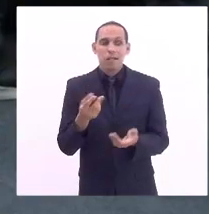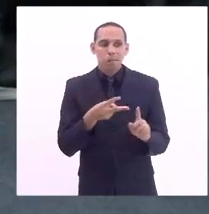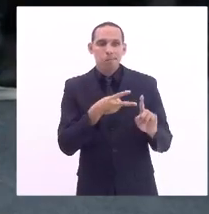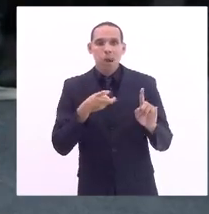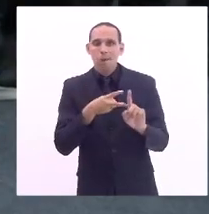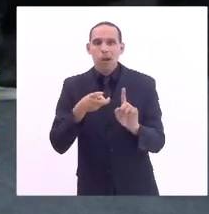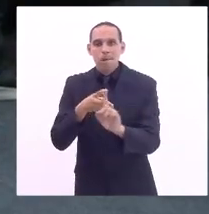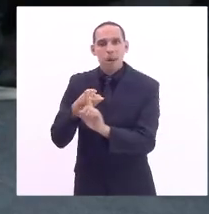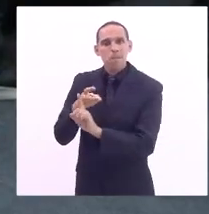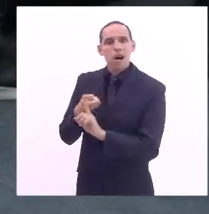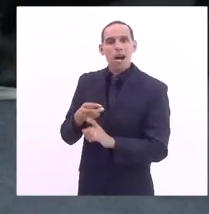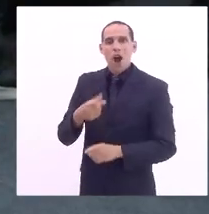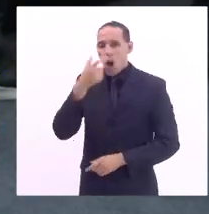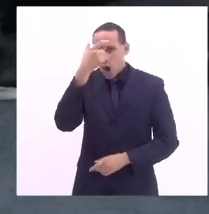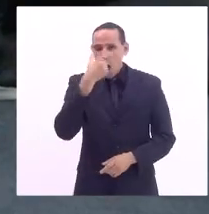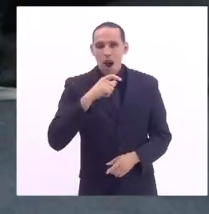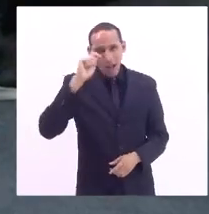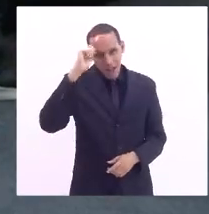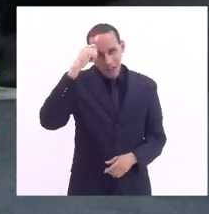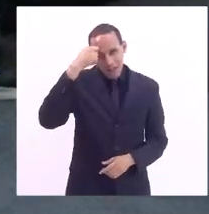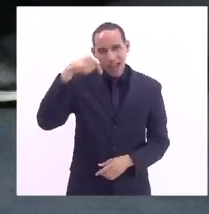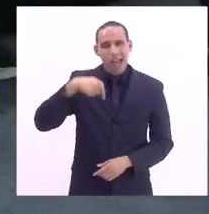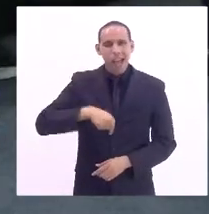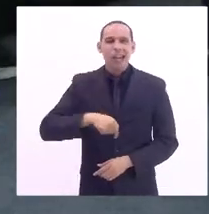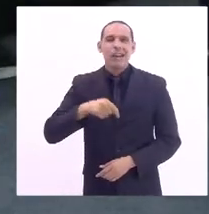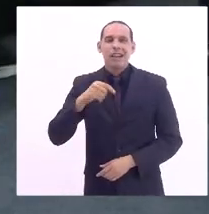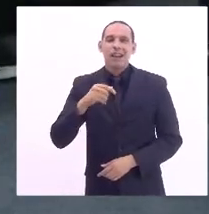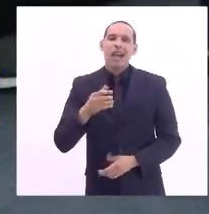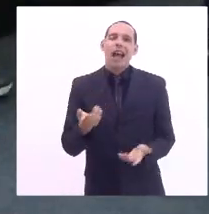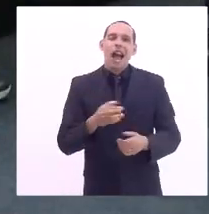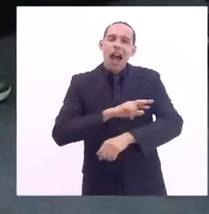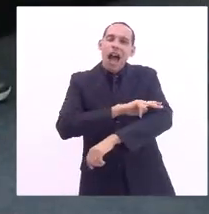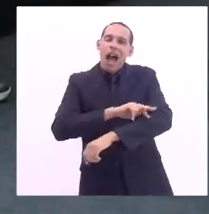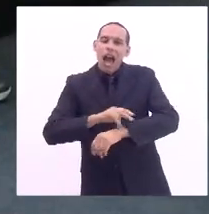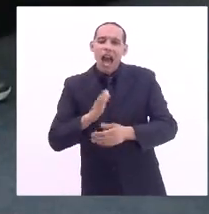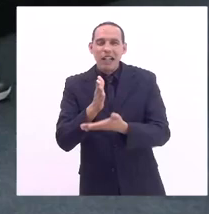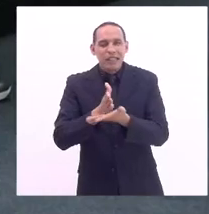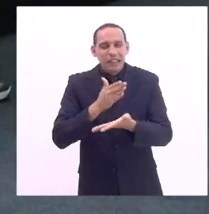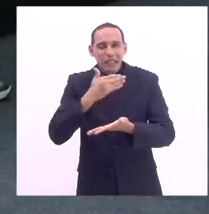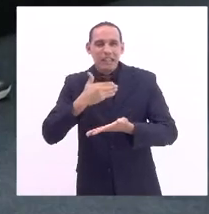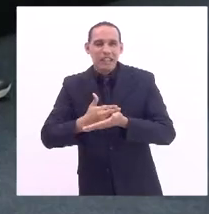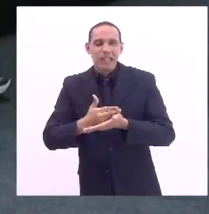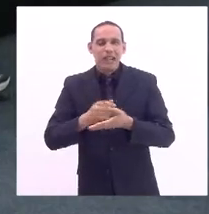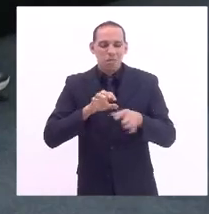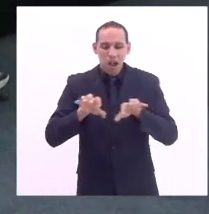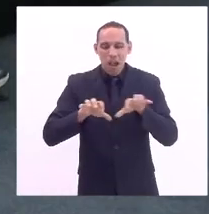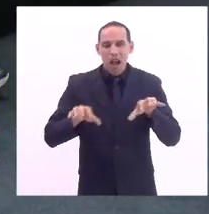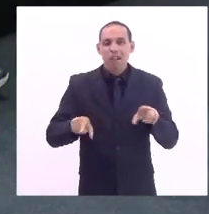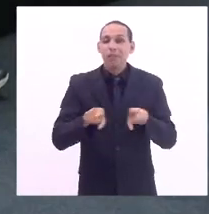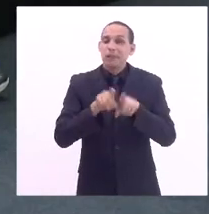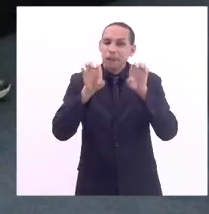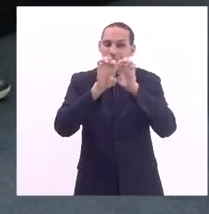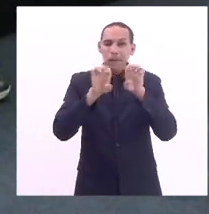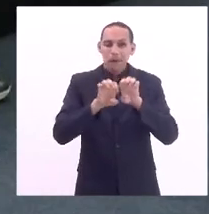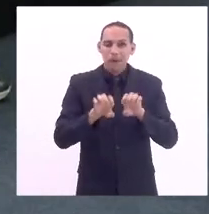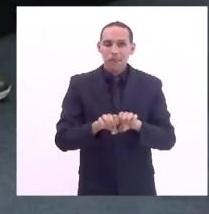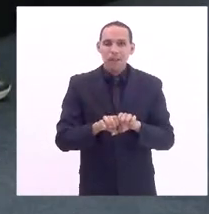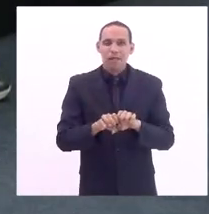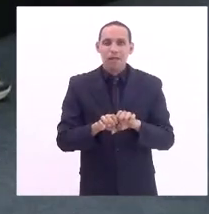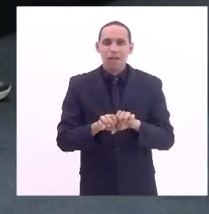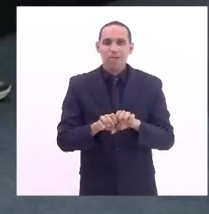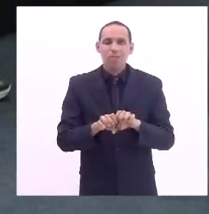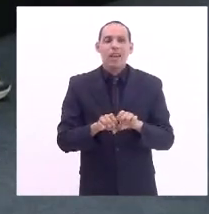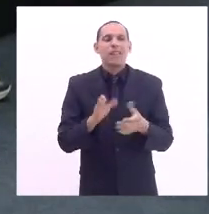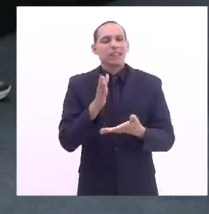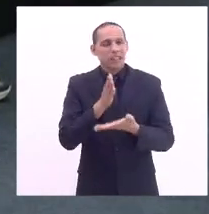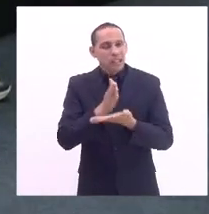que em um país como o nosso, racialmente dividido e estruturado, coloca essas